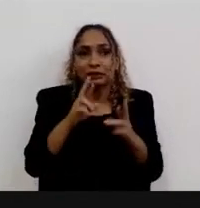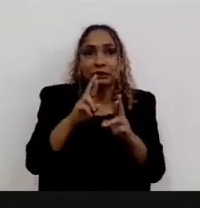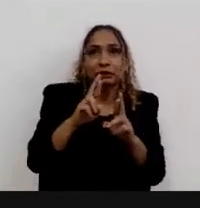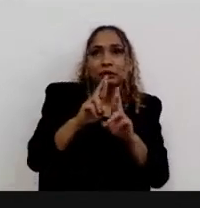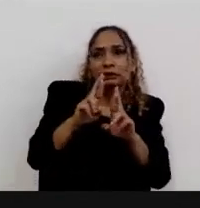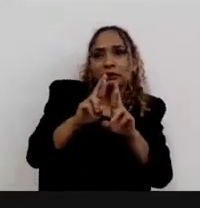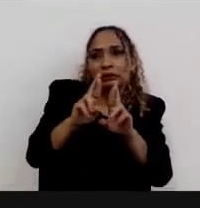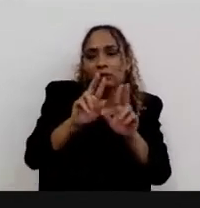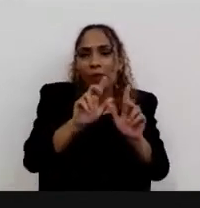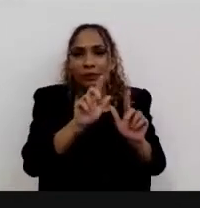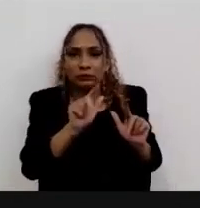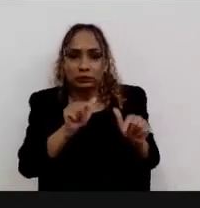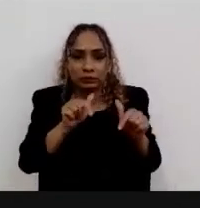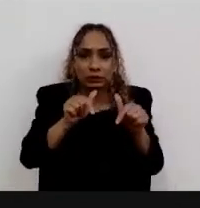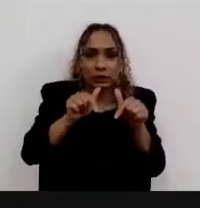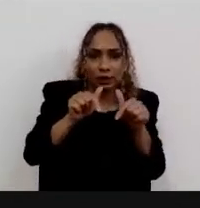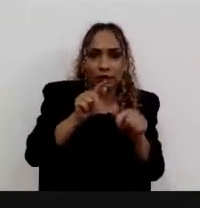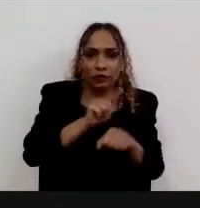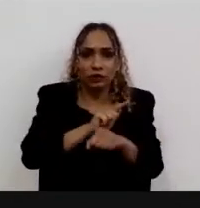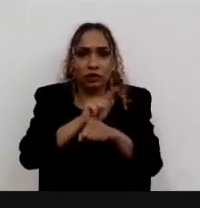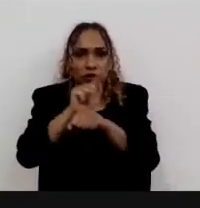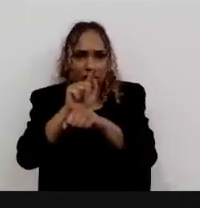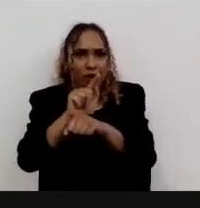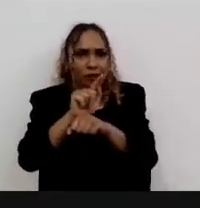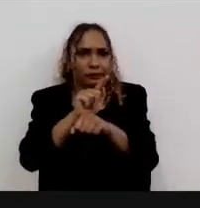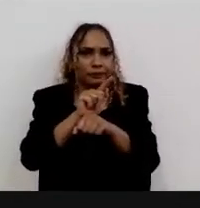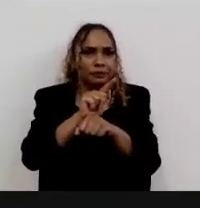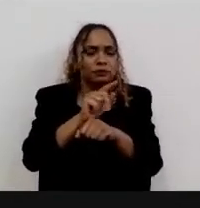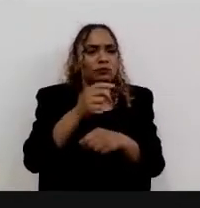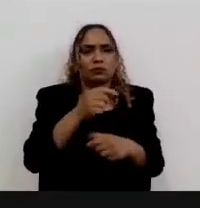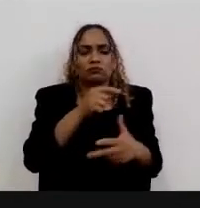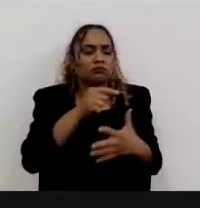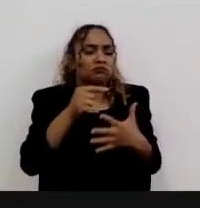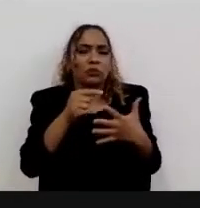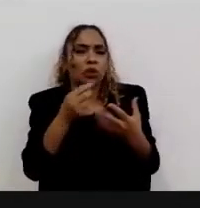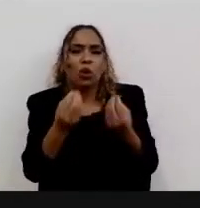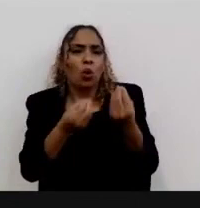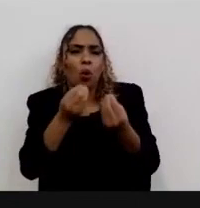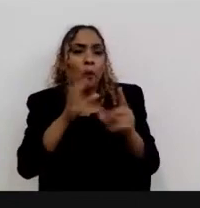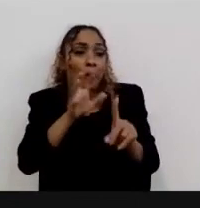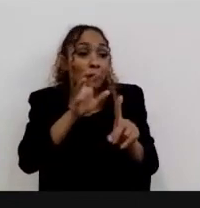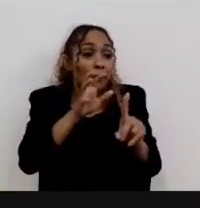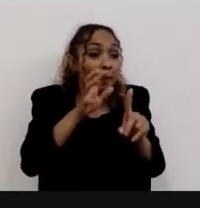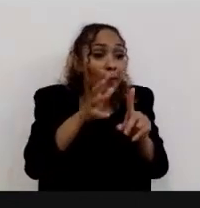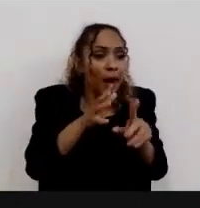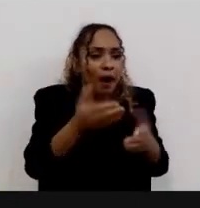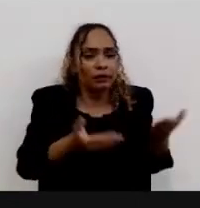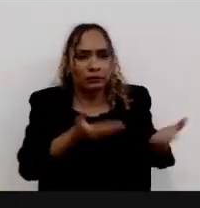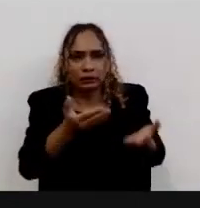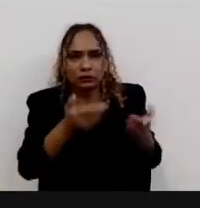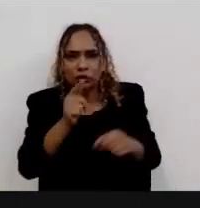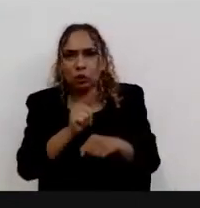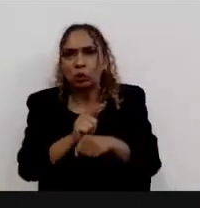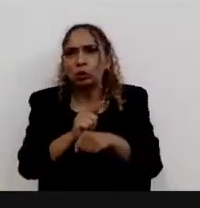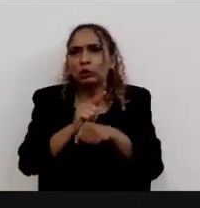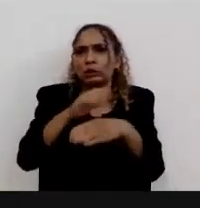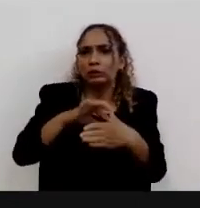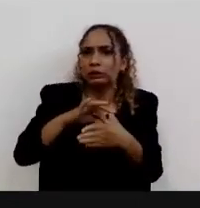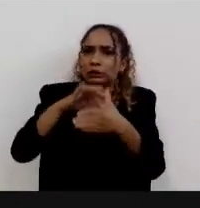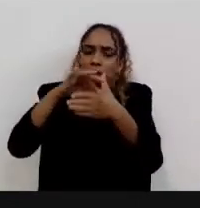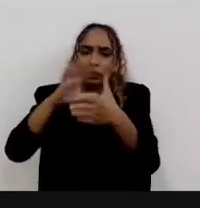ansiedades ante os desafios da gestão, ante aspectos como a motivação de servidores, liderança, tomada